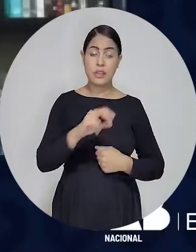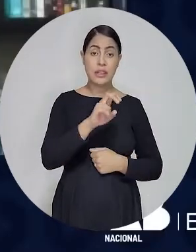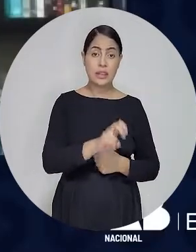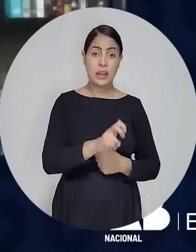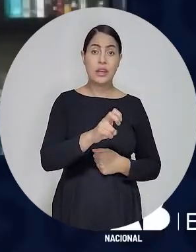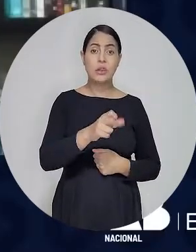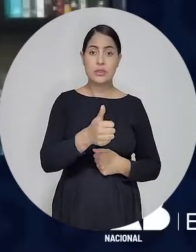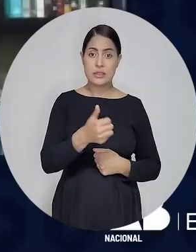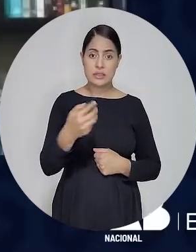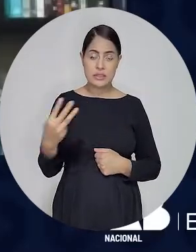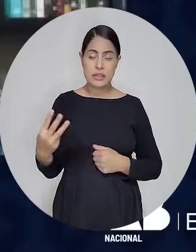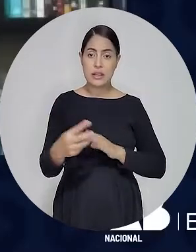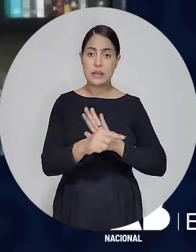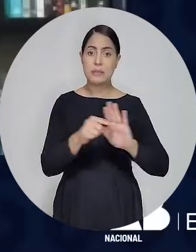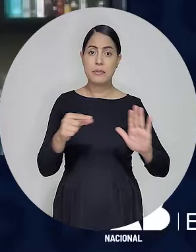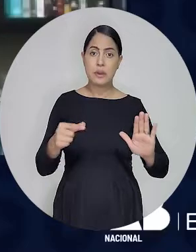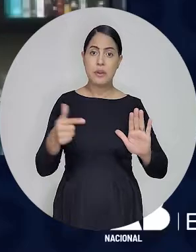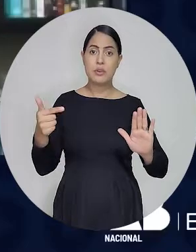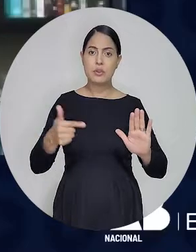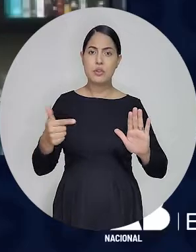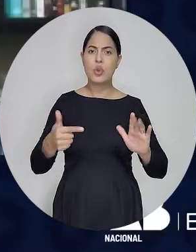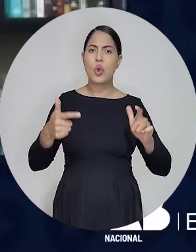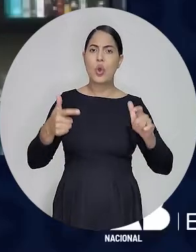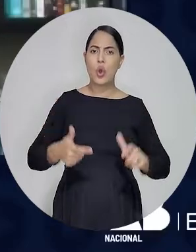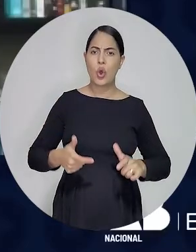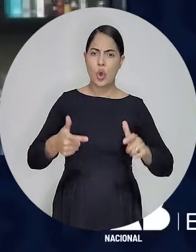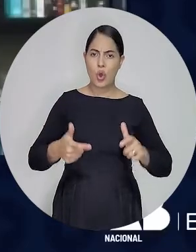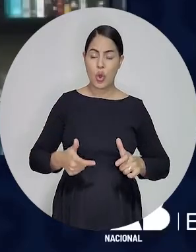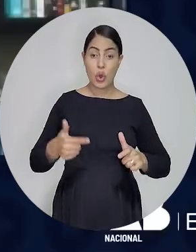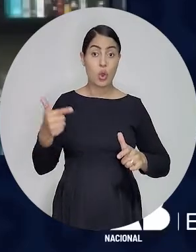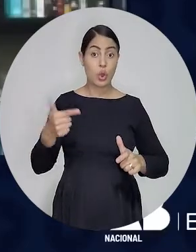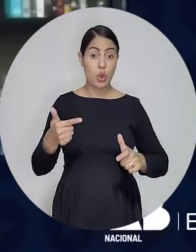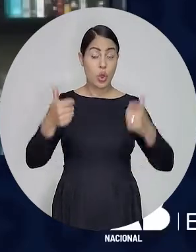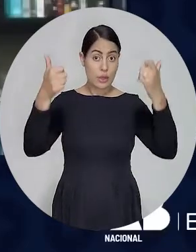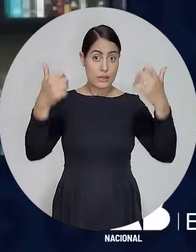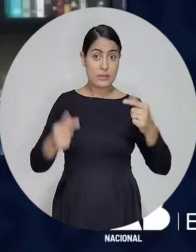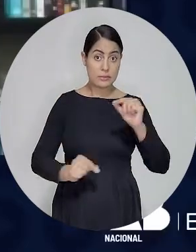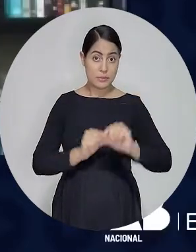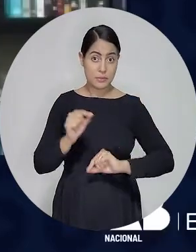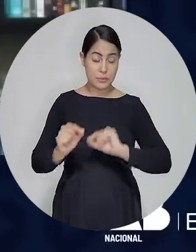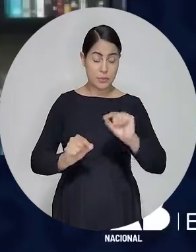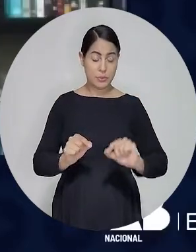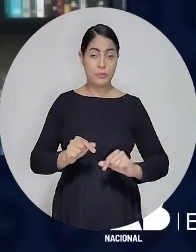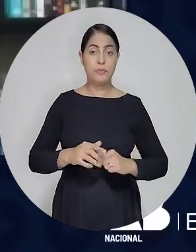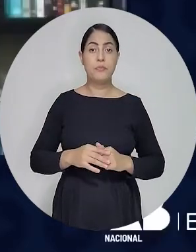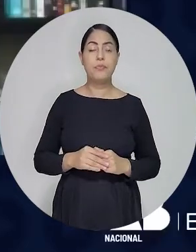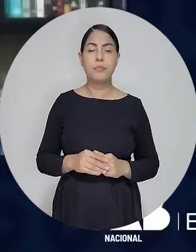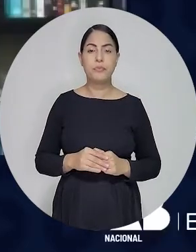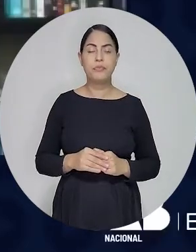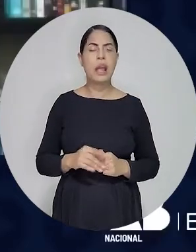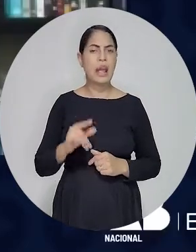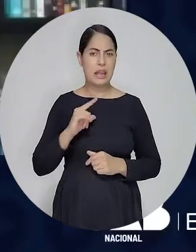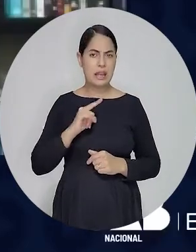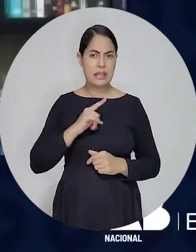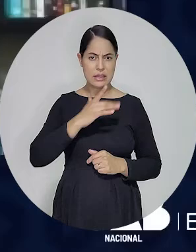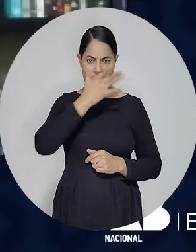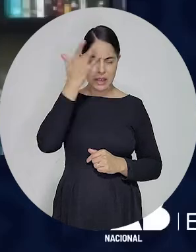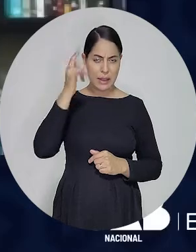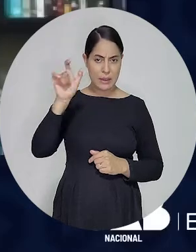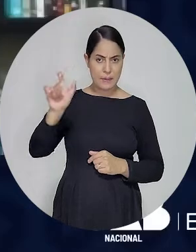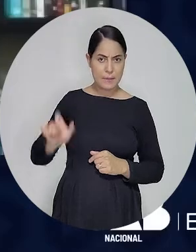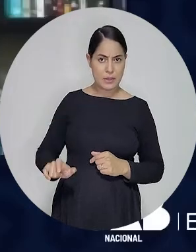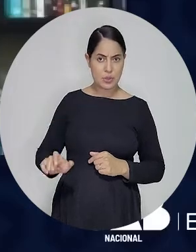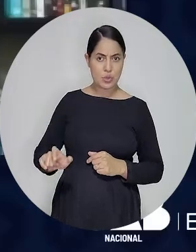513, parágrafo 2º, inciso 2, no seguinte sentido. Esse dispositivo ele prevê que